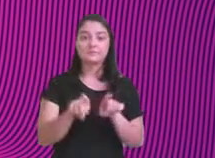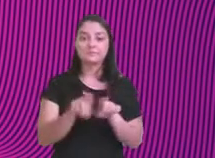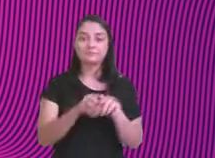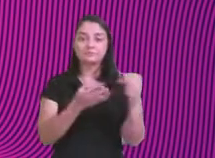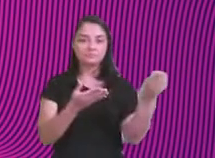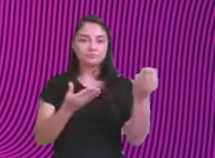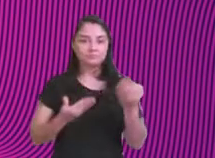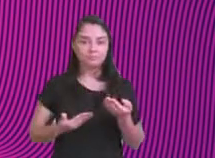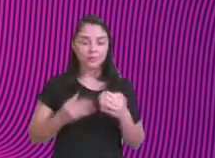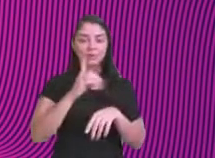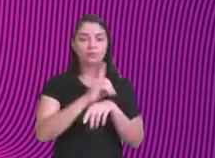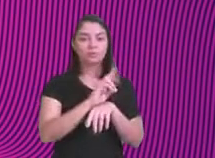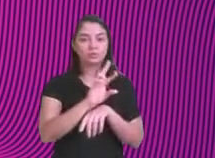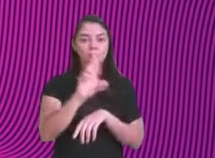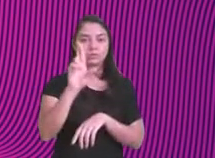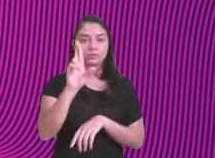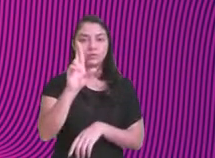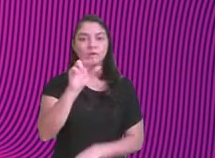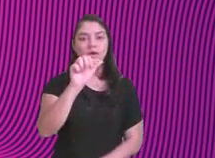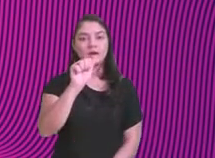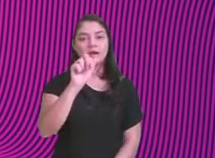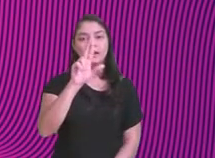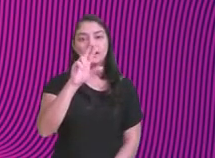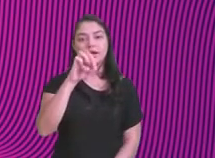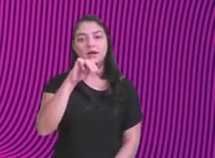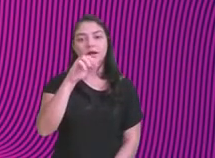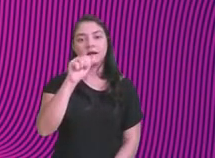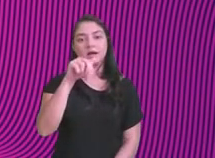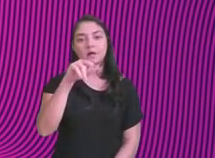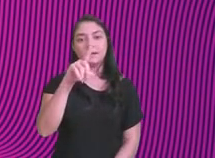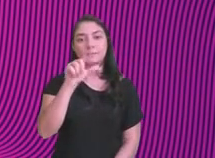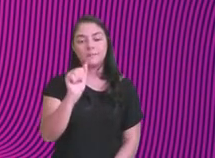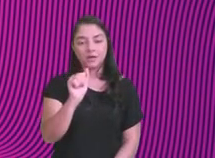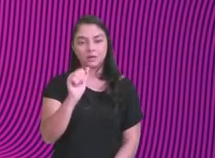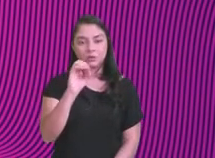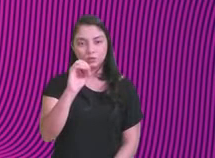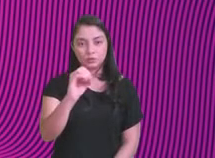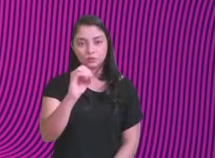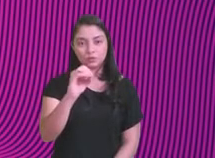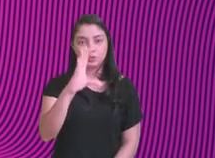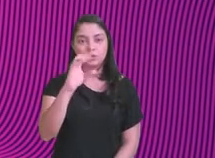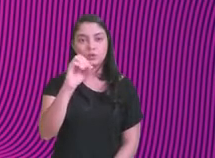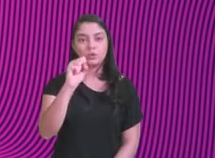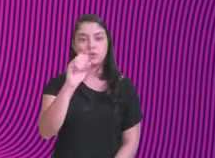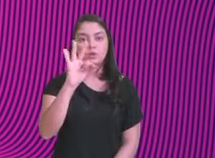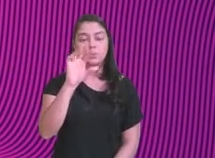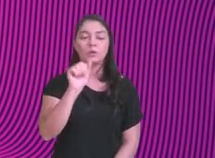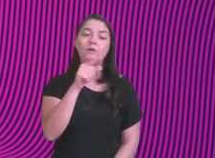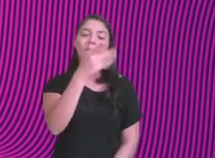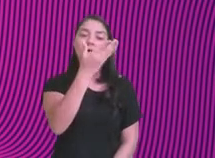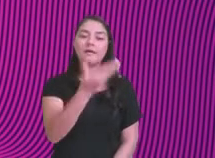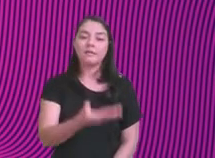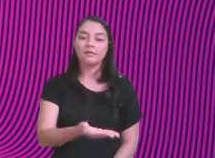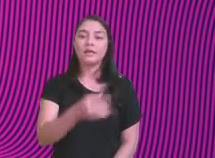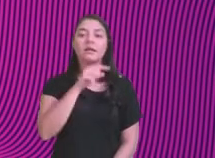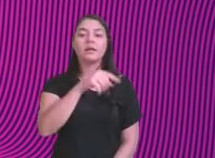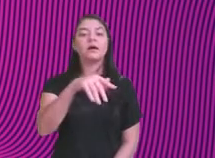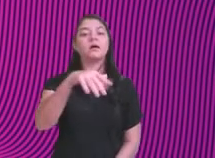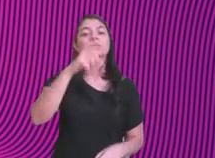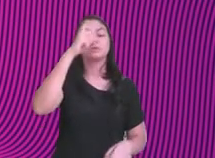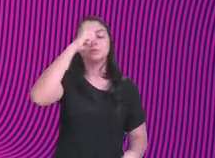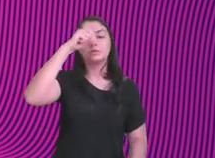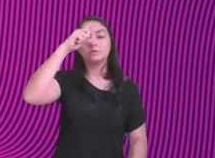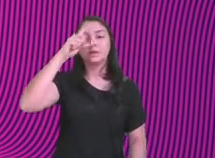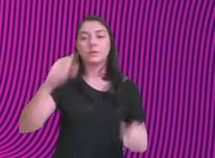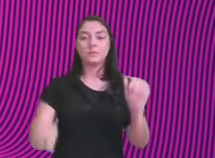da cirurgia geral do Americas Medical City. Obrigada, Rodrigo e Armando, por estarem aqui com a gente